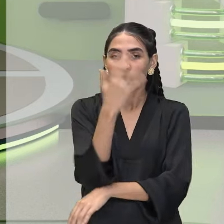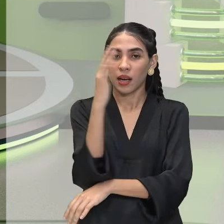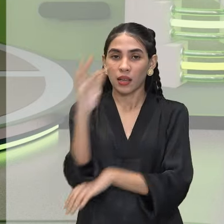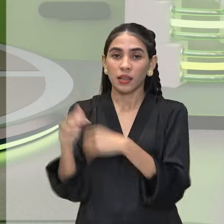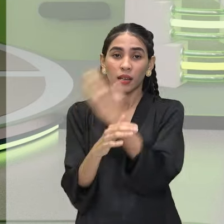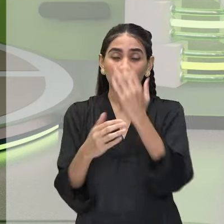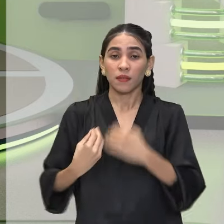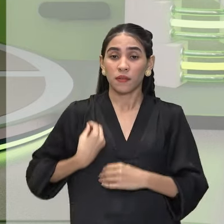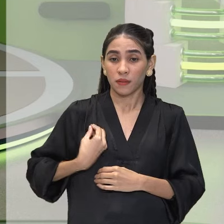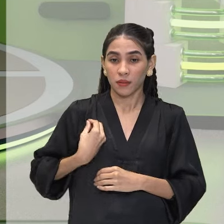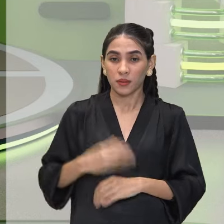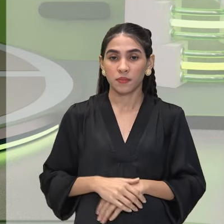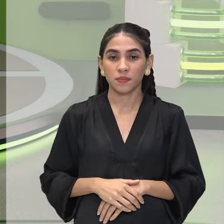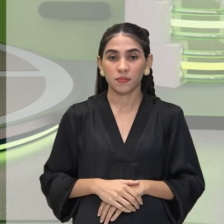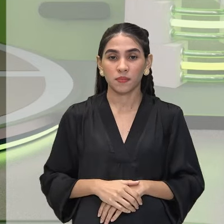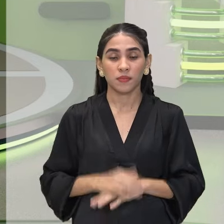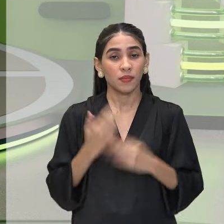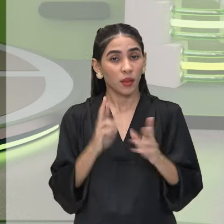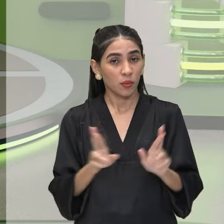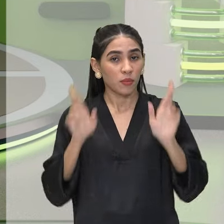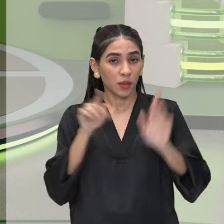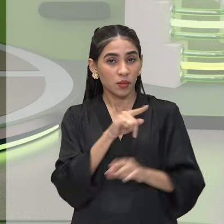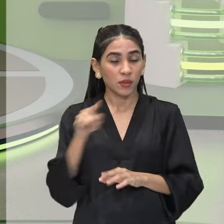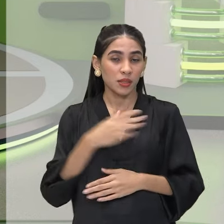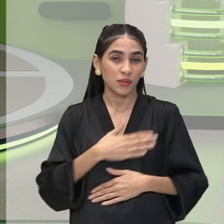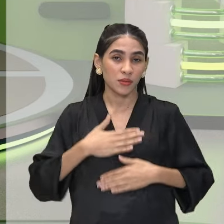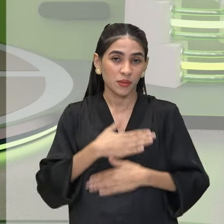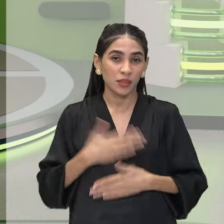vivem. Então, eu espero que vocês